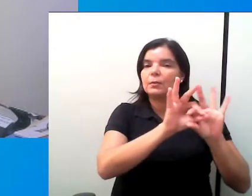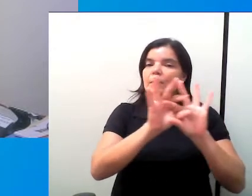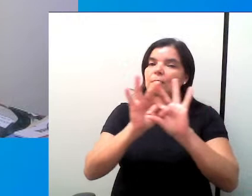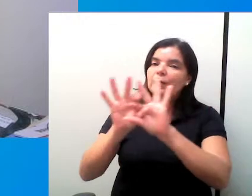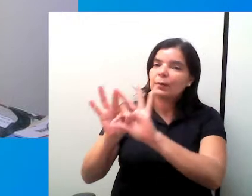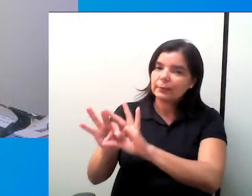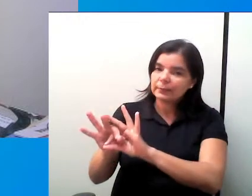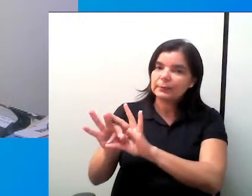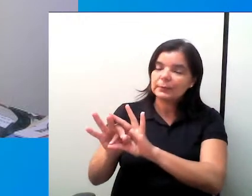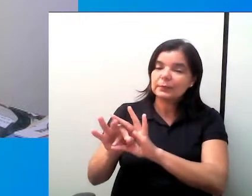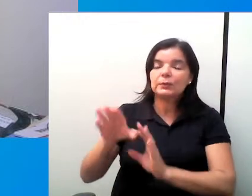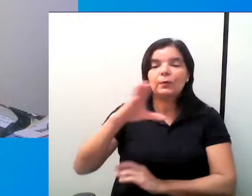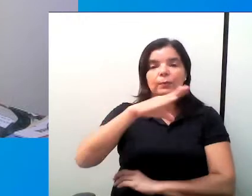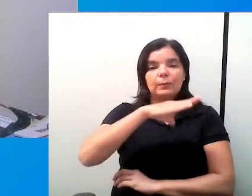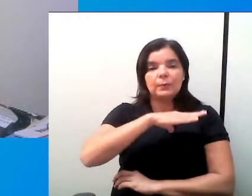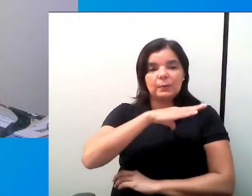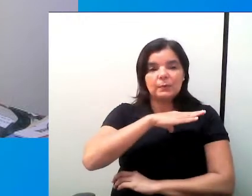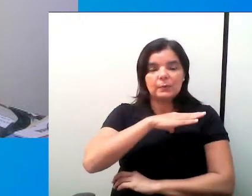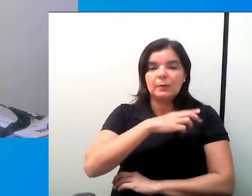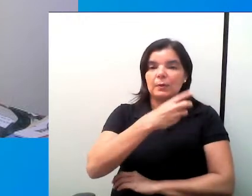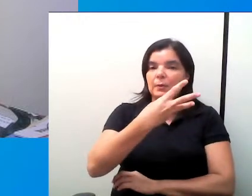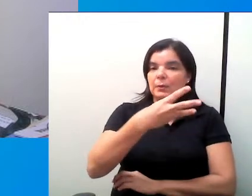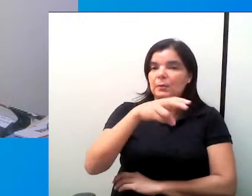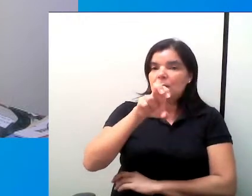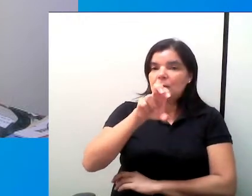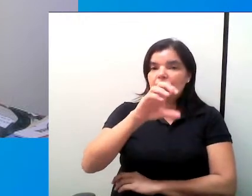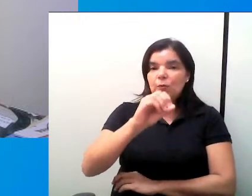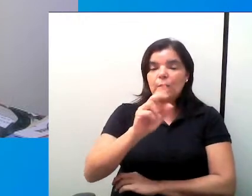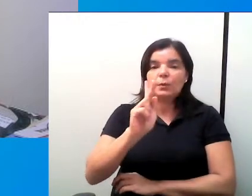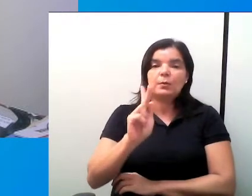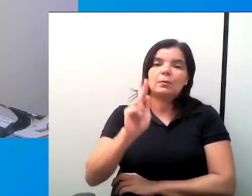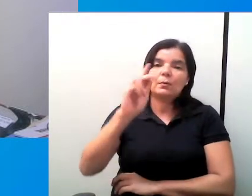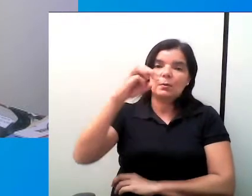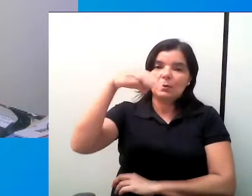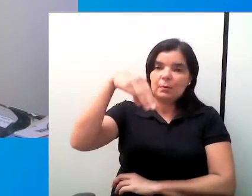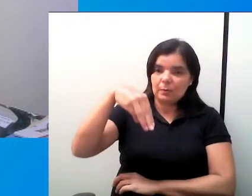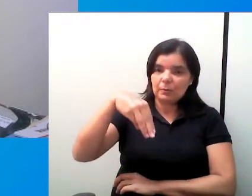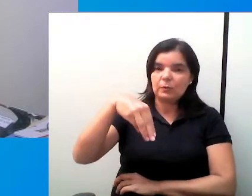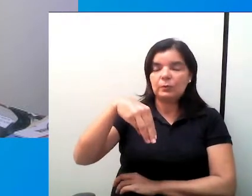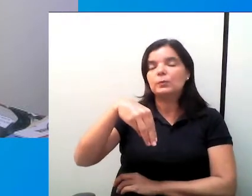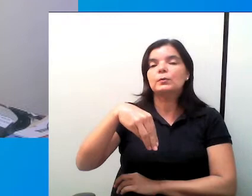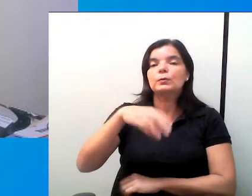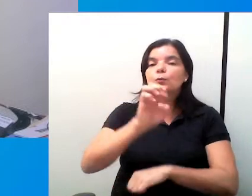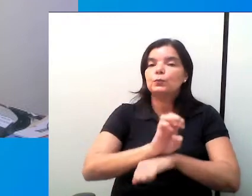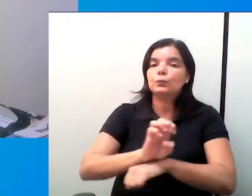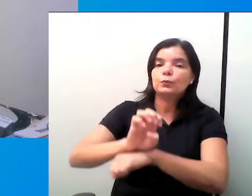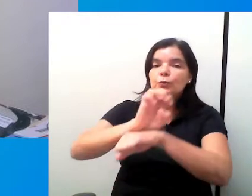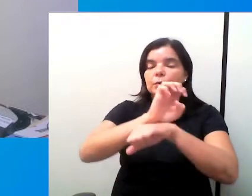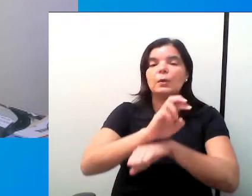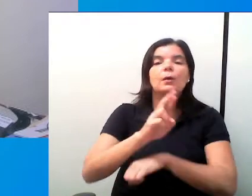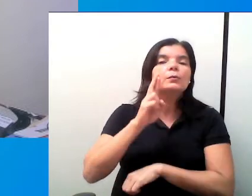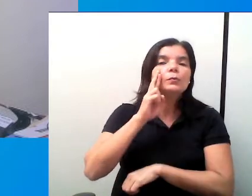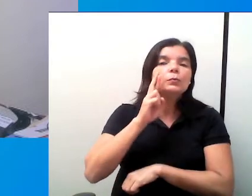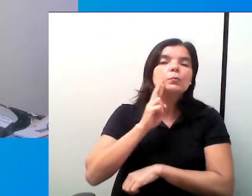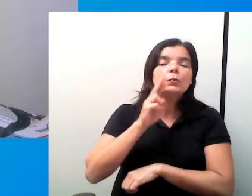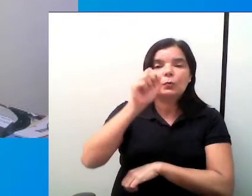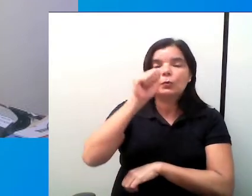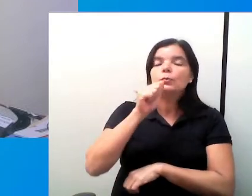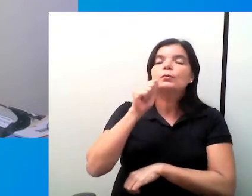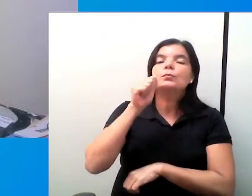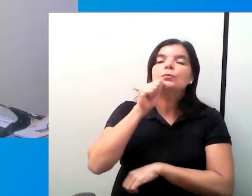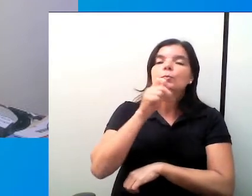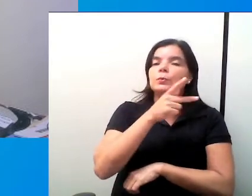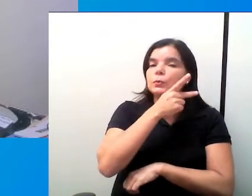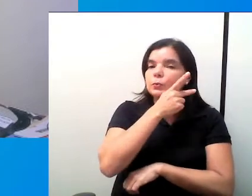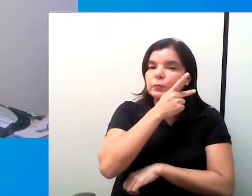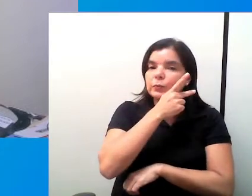Ji-Paraná é uma cidade a cerca de 350 quilômetros da capital do estado de Rondônia, Porto Velho. Ela é uma cidade mais central,